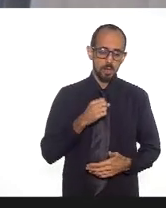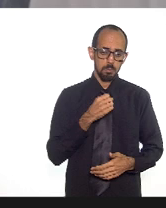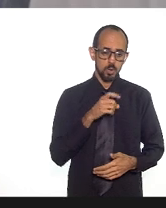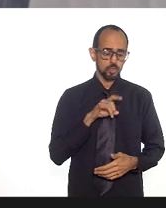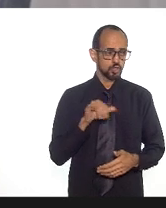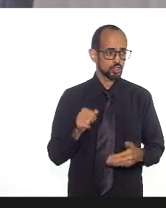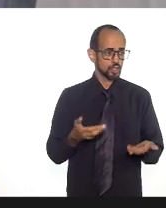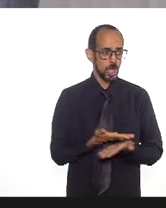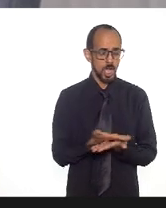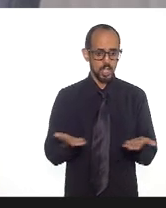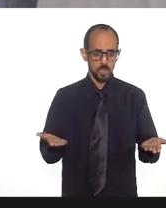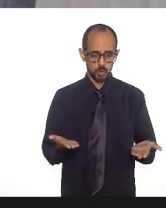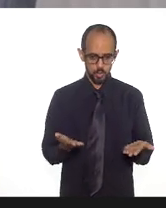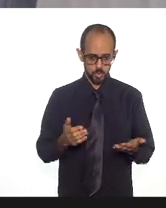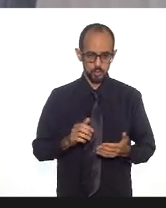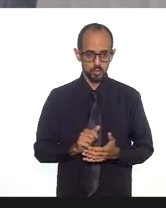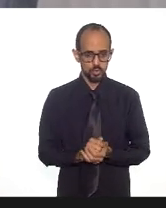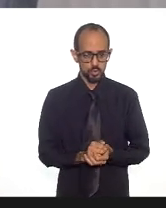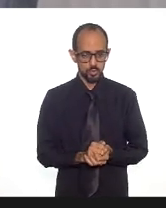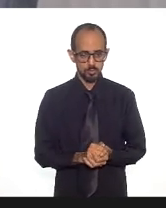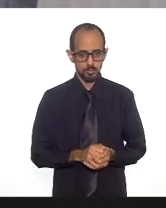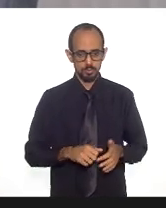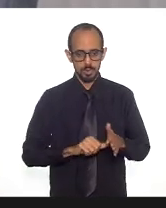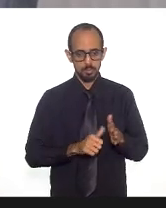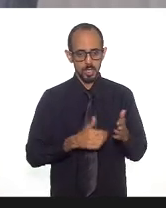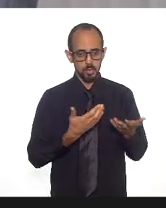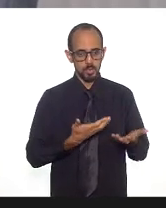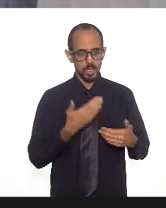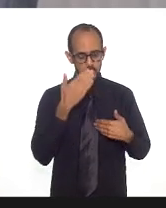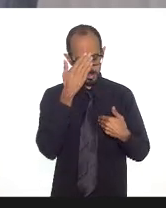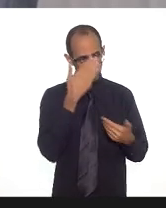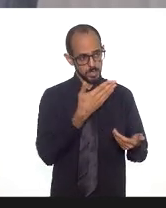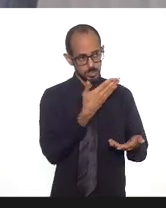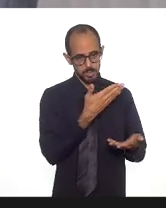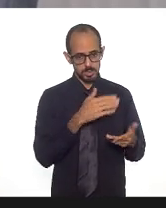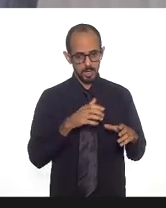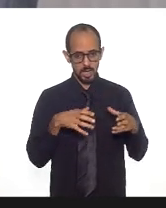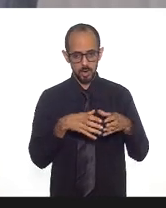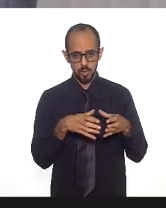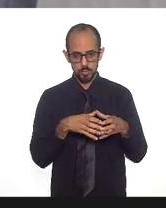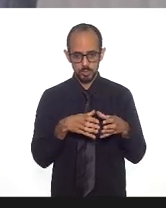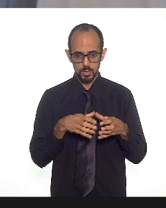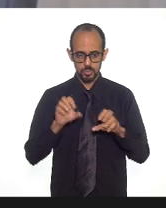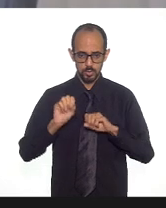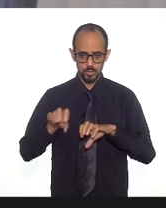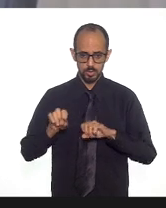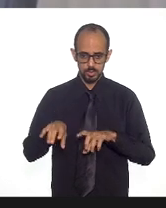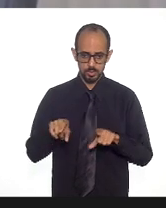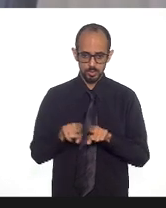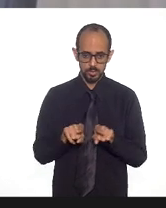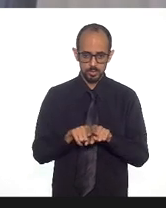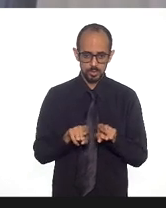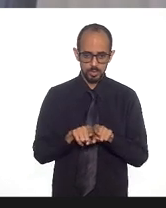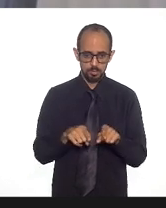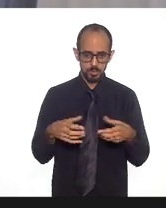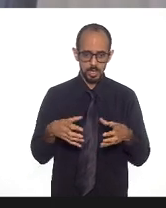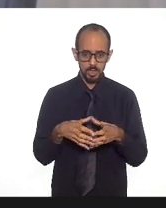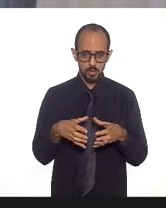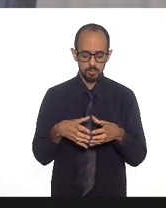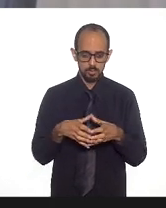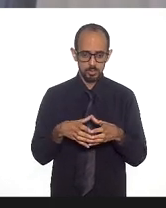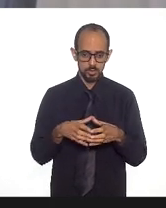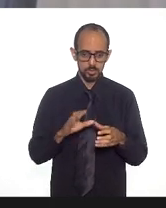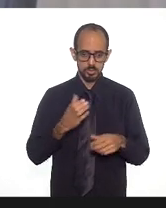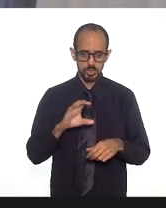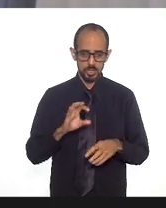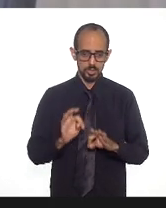todas. Primeiramente, gostaria de agradecer à Comissão de Educação e à Comissão de Ciência e Tecnologia da UERJ a